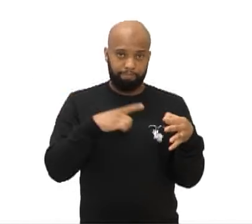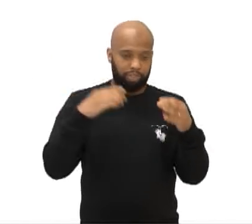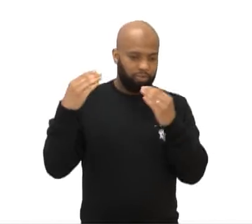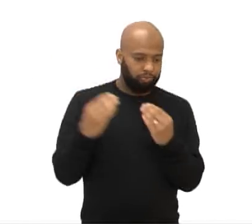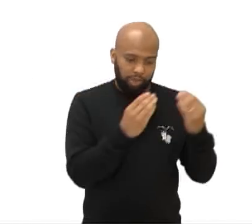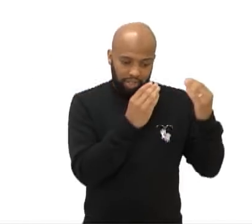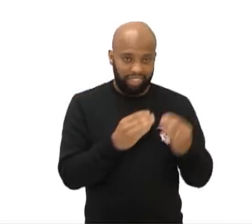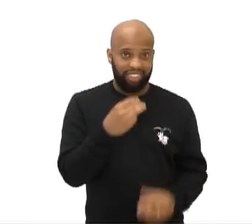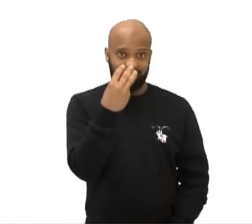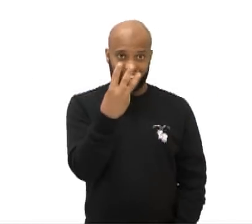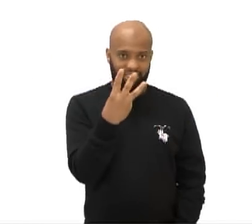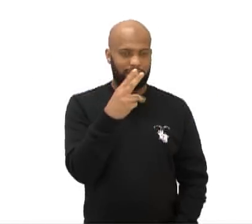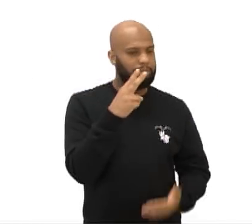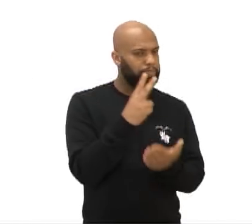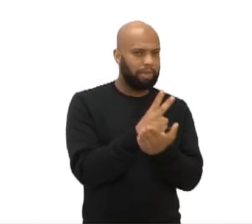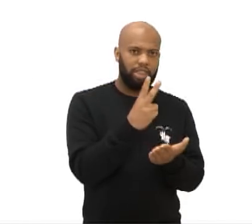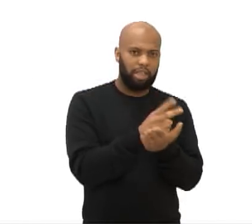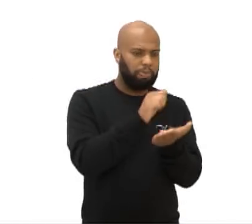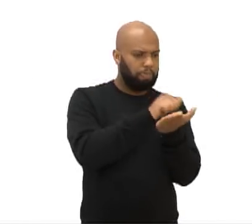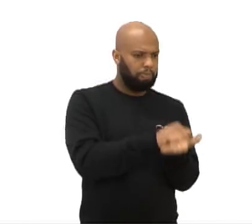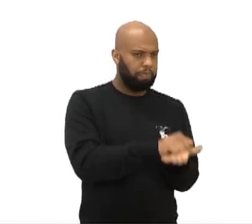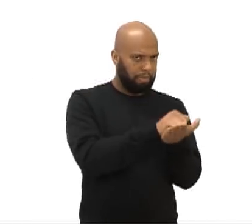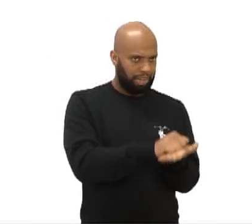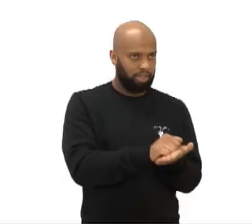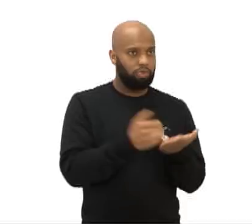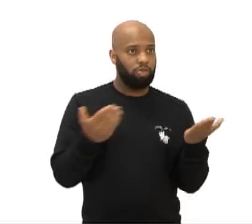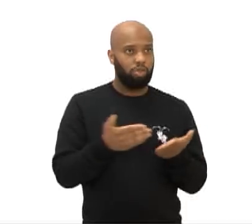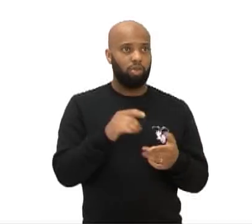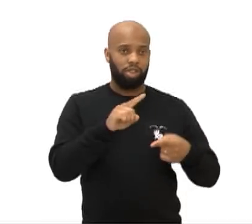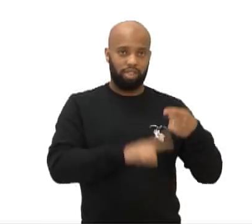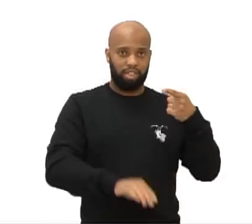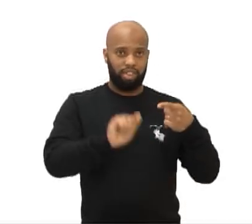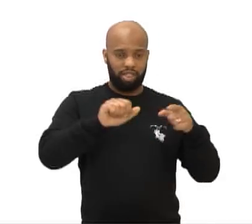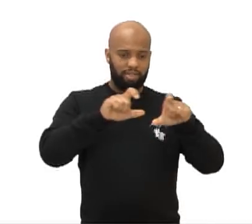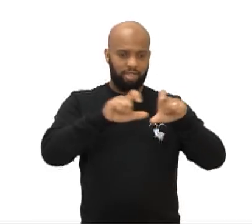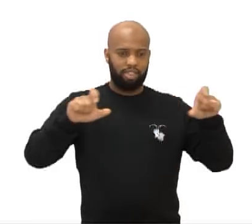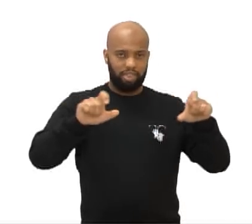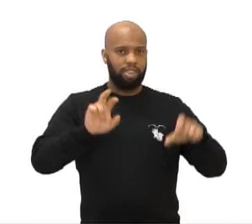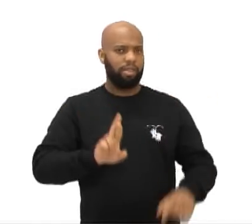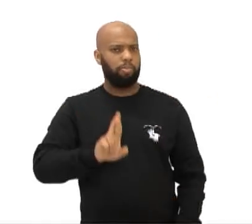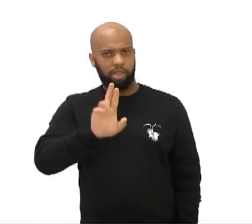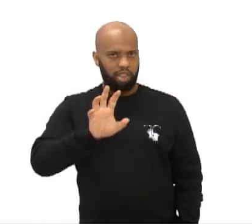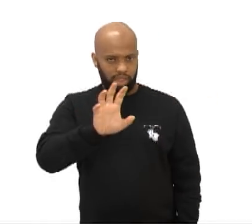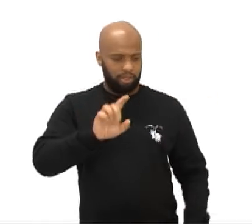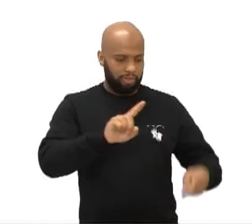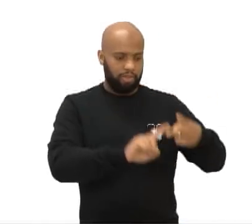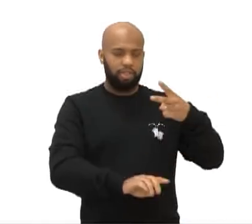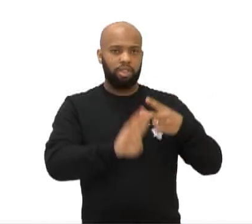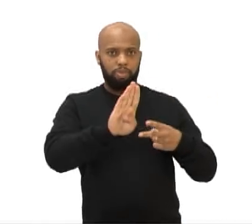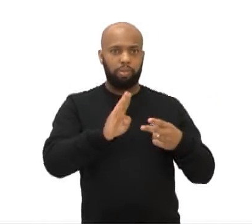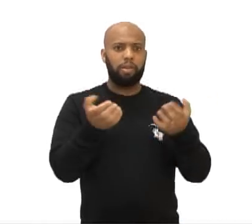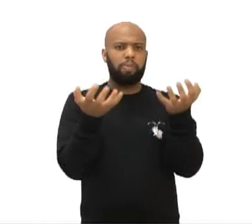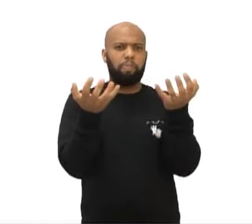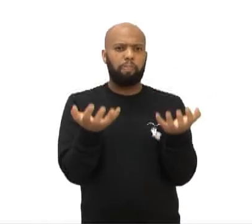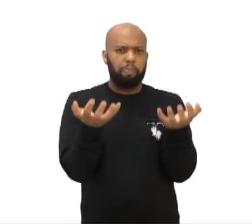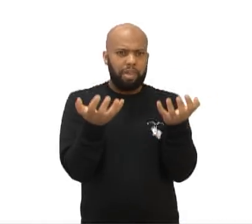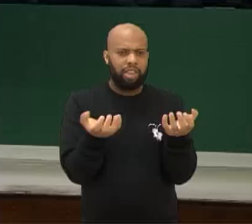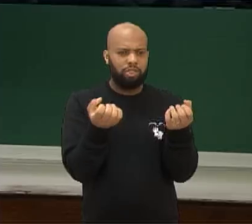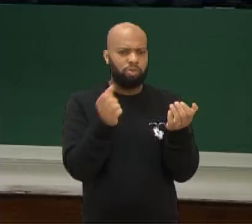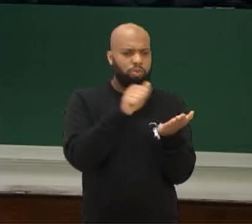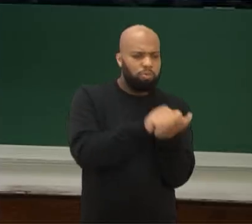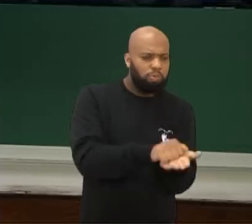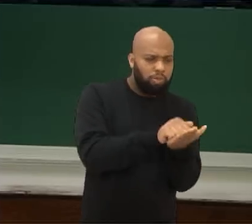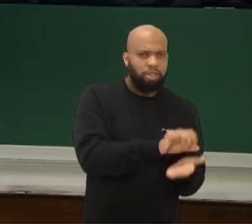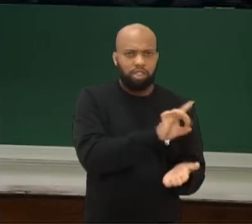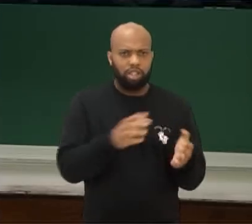têm o mesmo peso. Letra A, qual é a equação que representa essa situação? Letra B, qual é o peso de cada